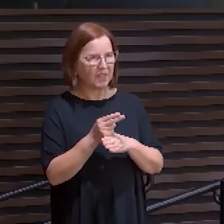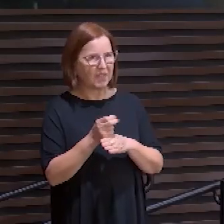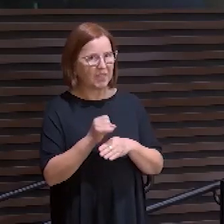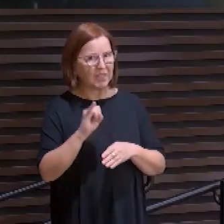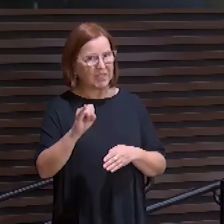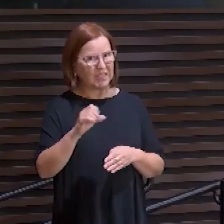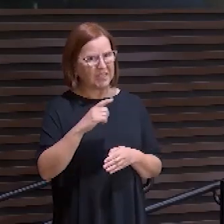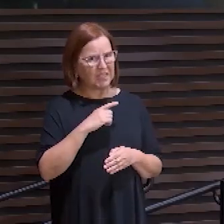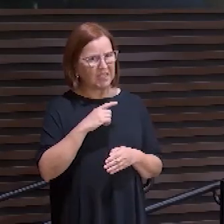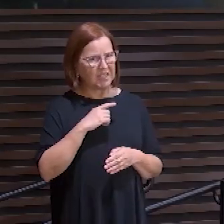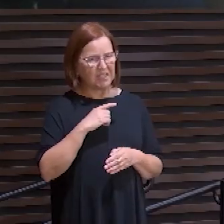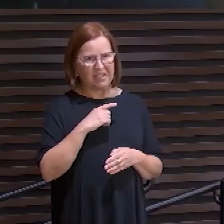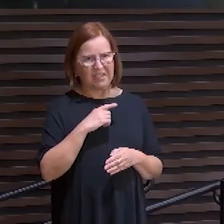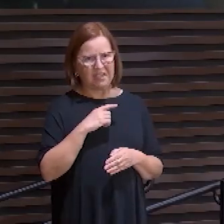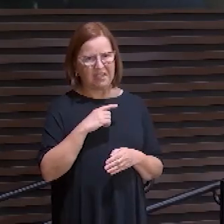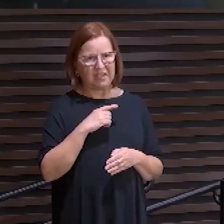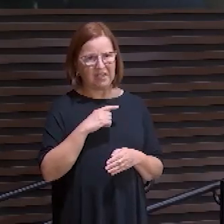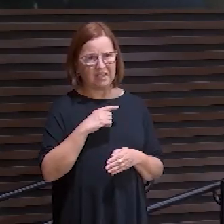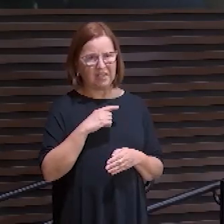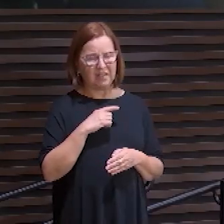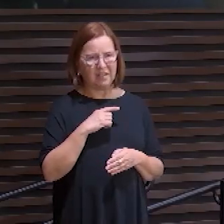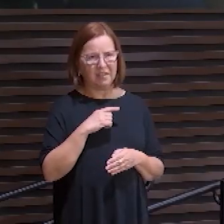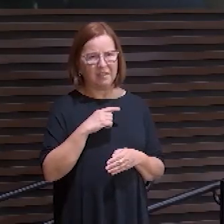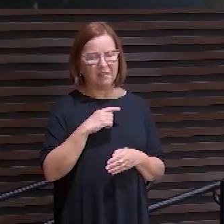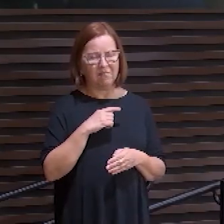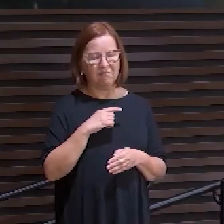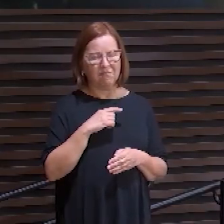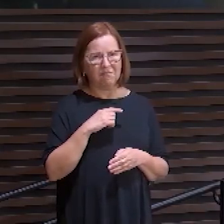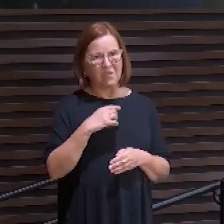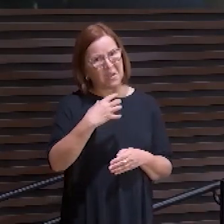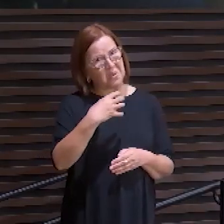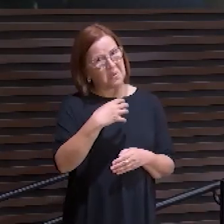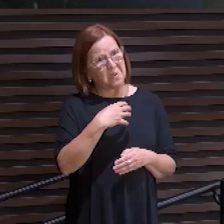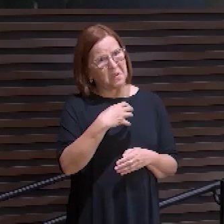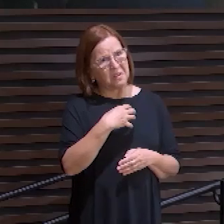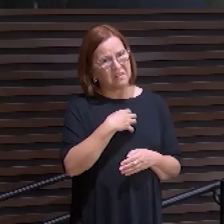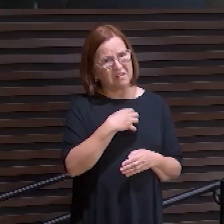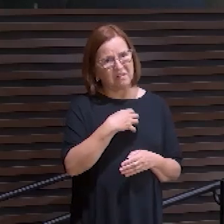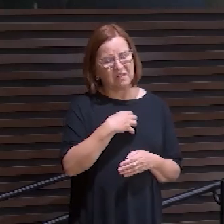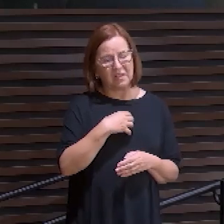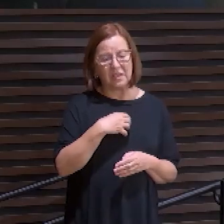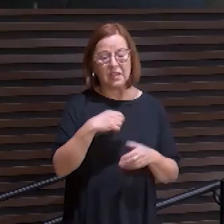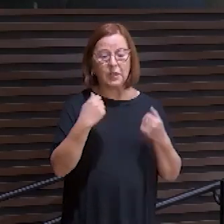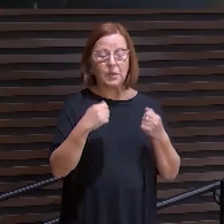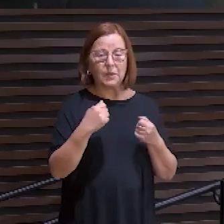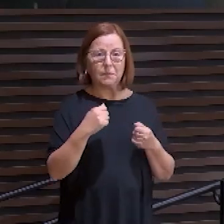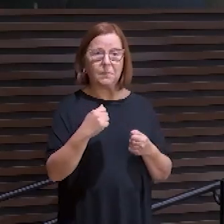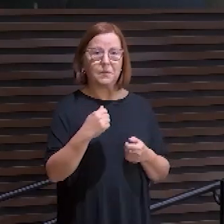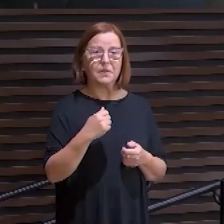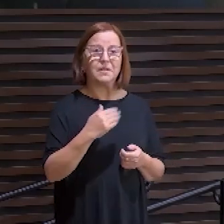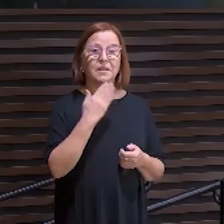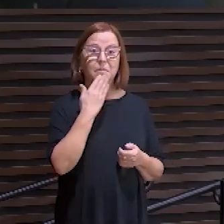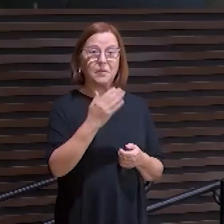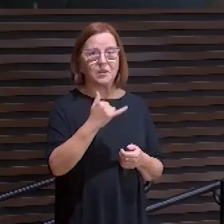tratada, alguma atitude não cuidada, para pedir